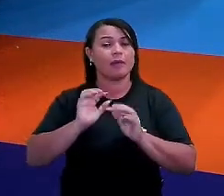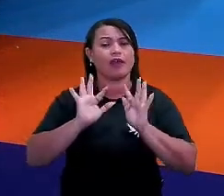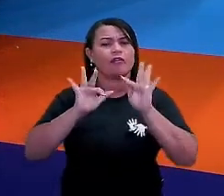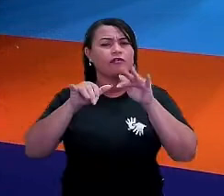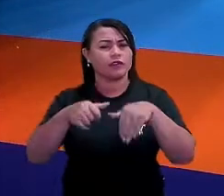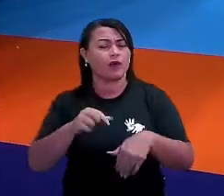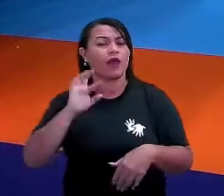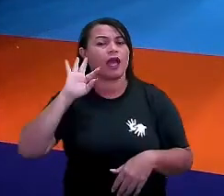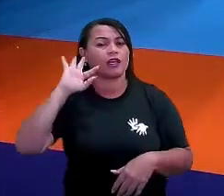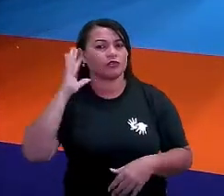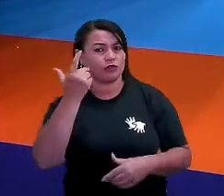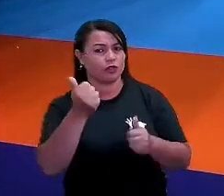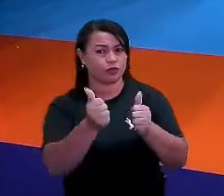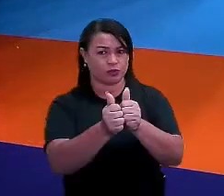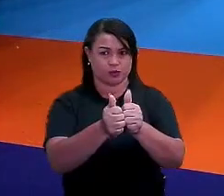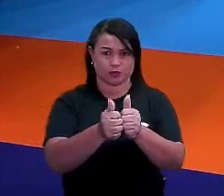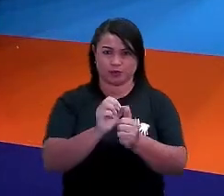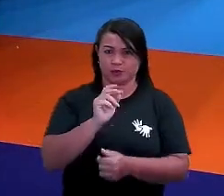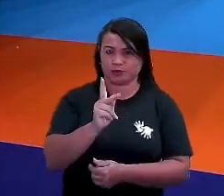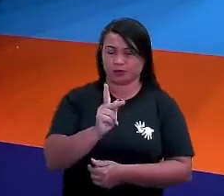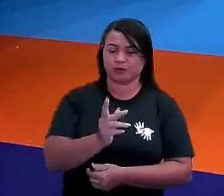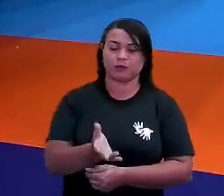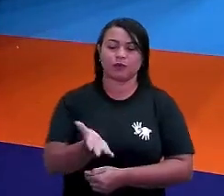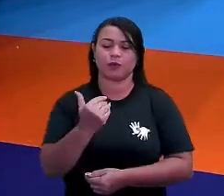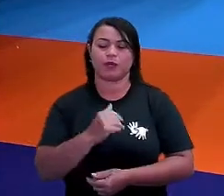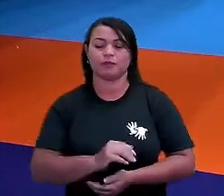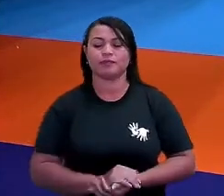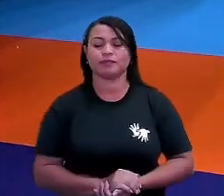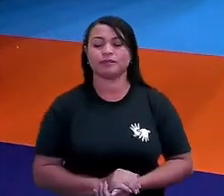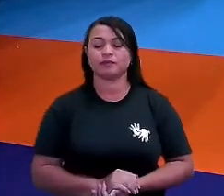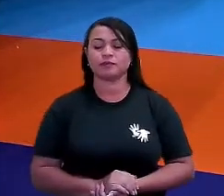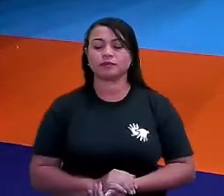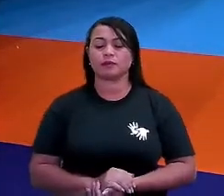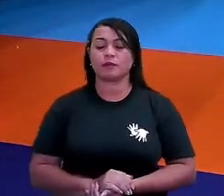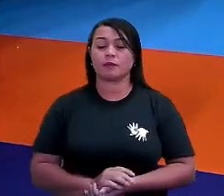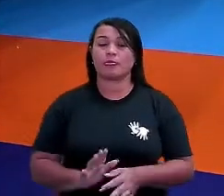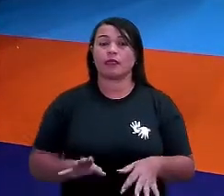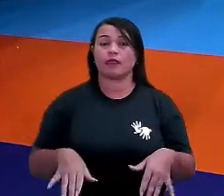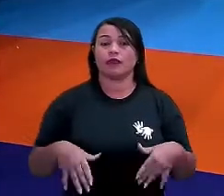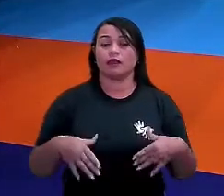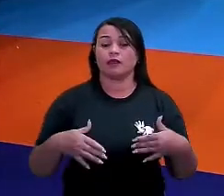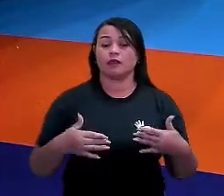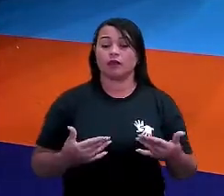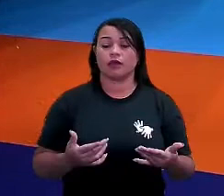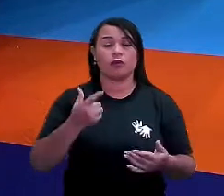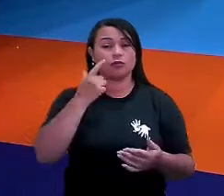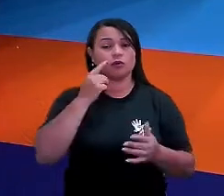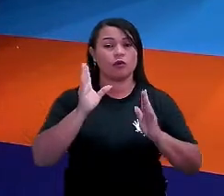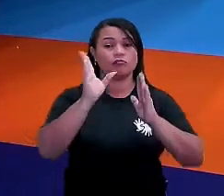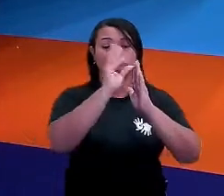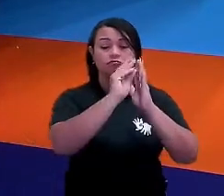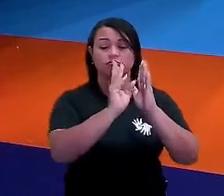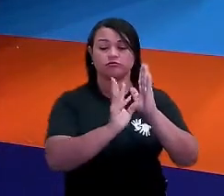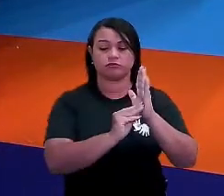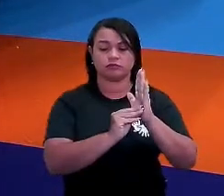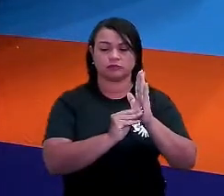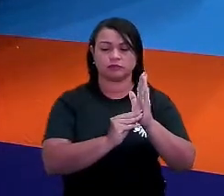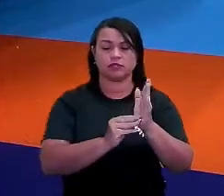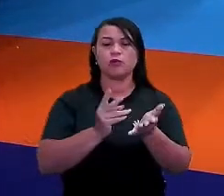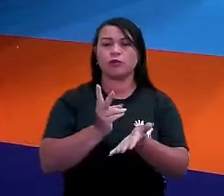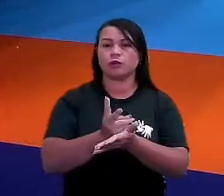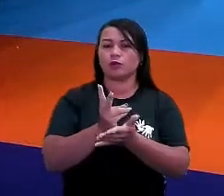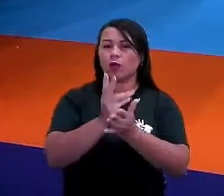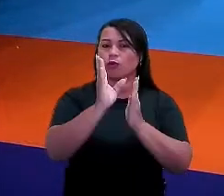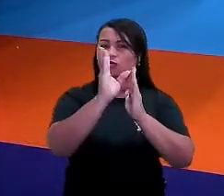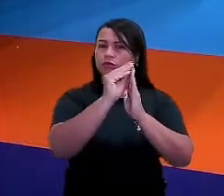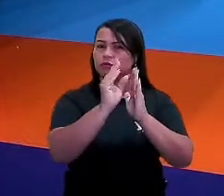final, a gente resolver junto, tá? Então, vamos lá. Vamos, então, ao conteúdo. Então, dando continuidade,